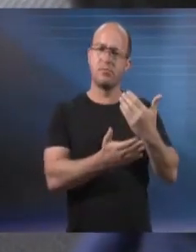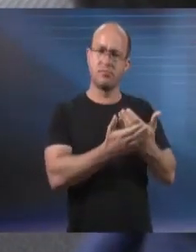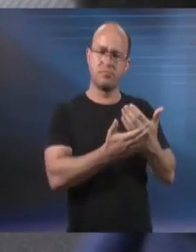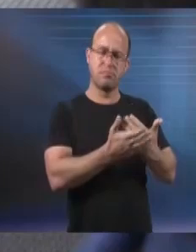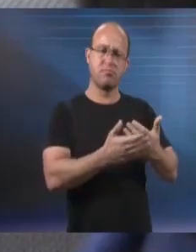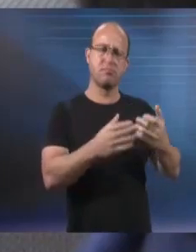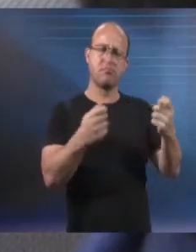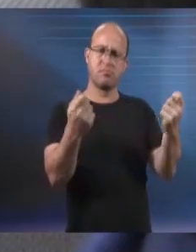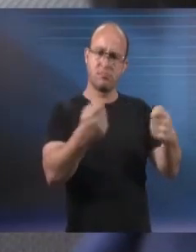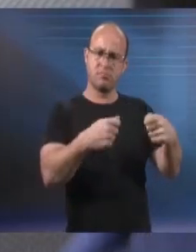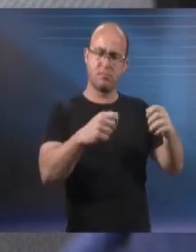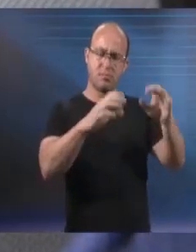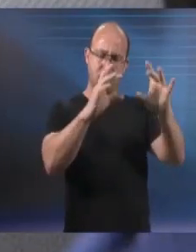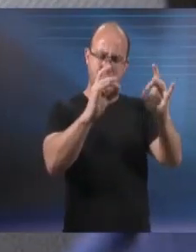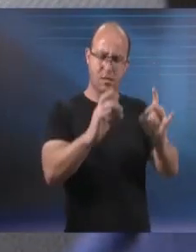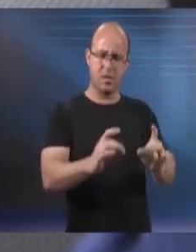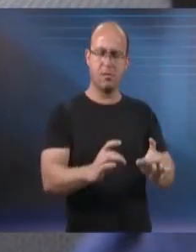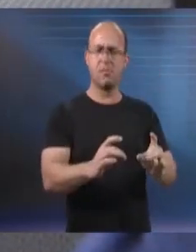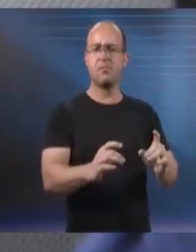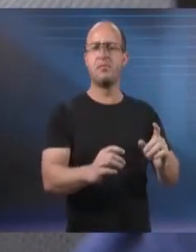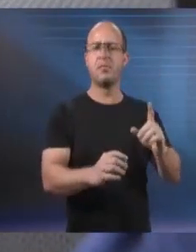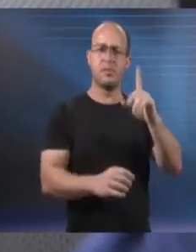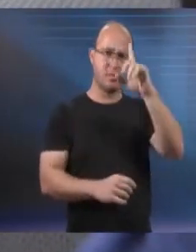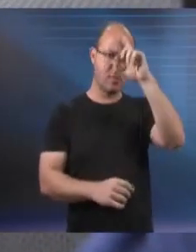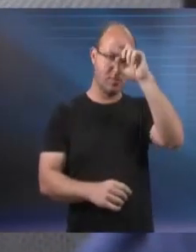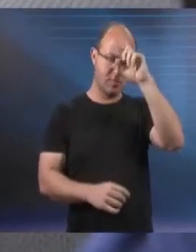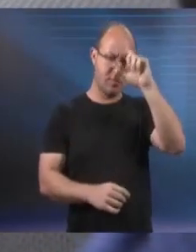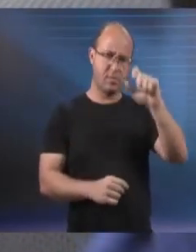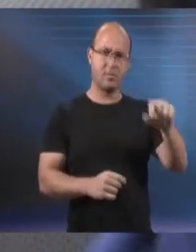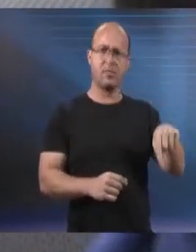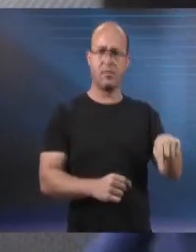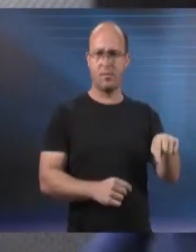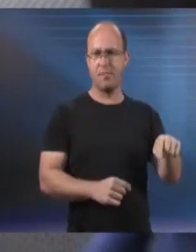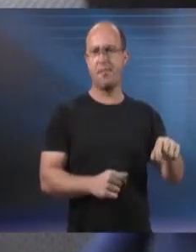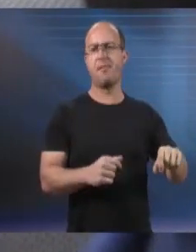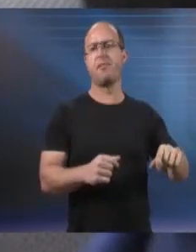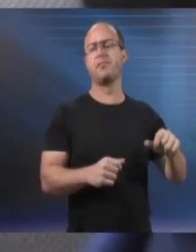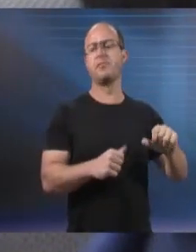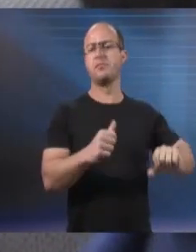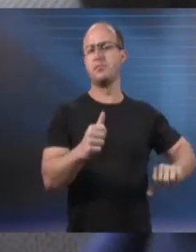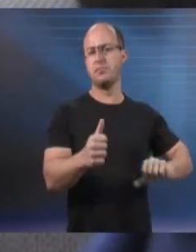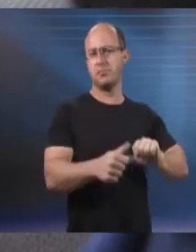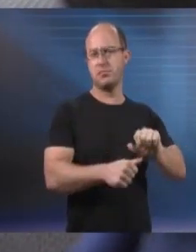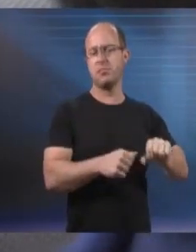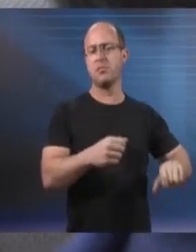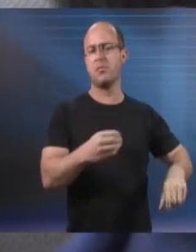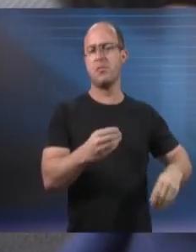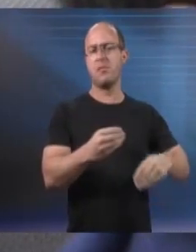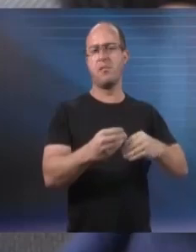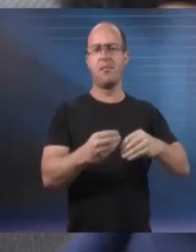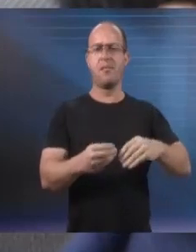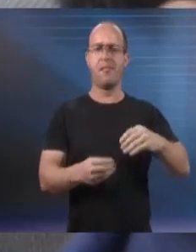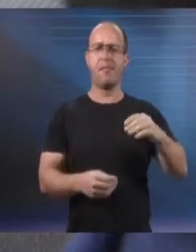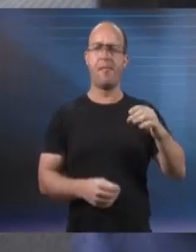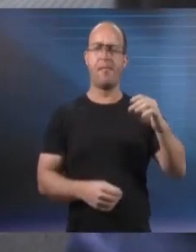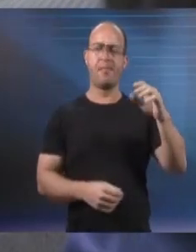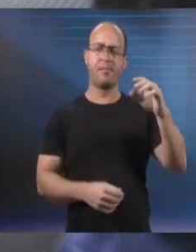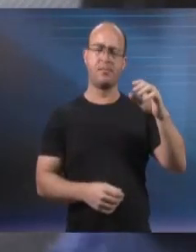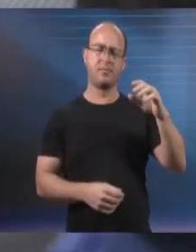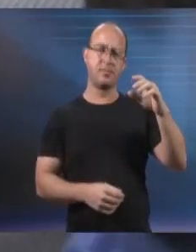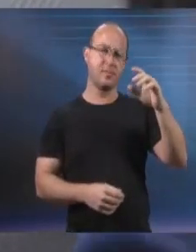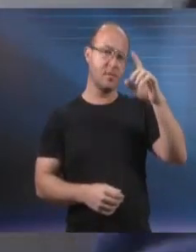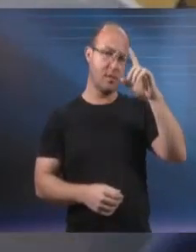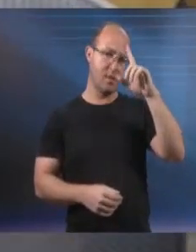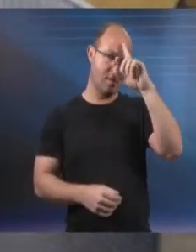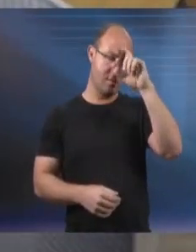estudos necessários para que o Hospital Telesila Freitas possa ser incorporado pela EBSE à rede